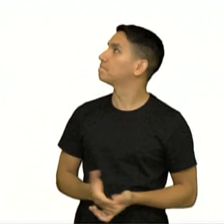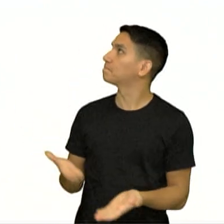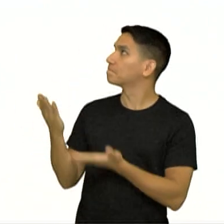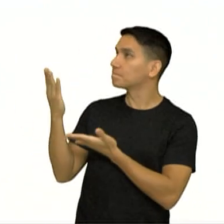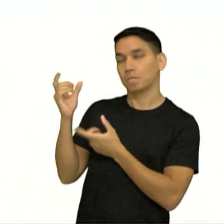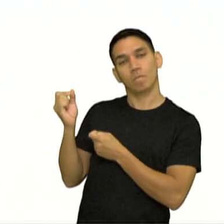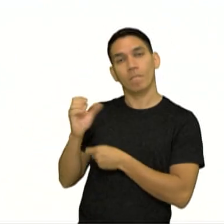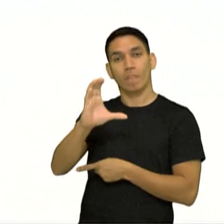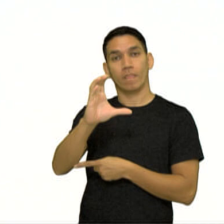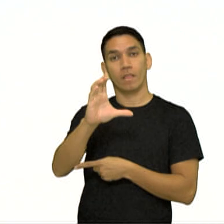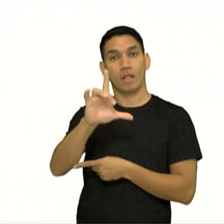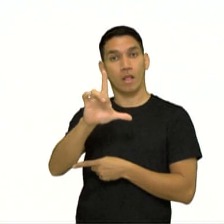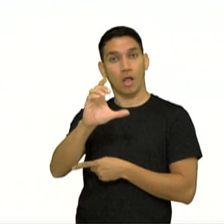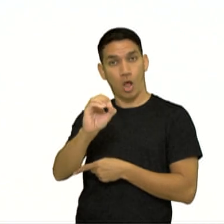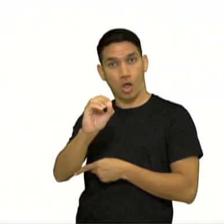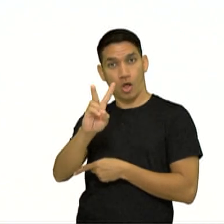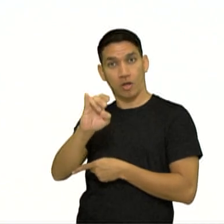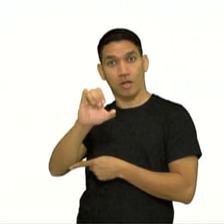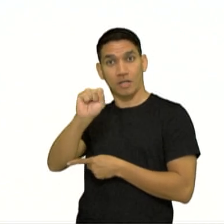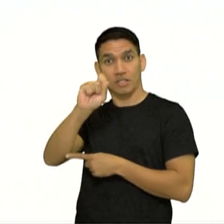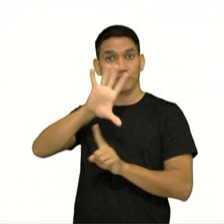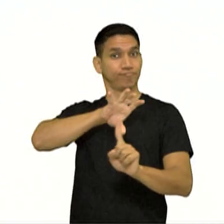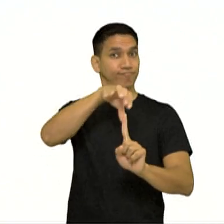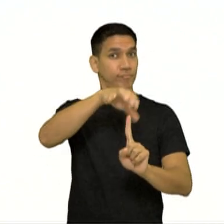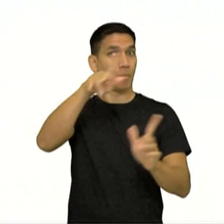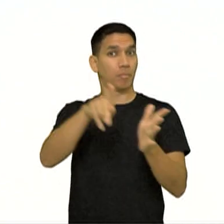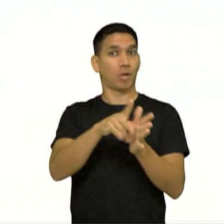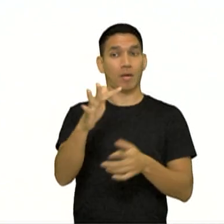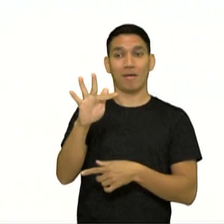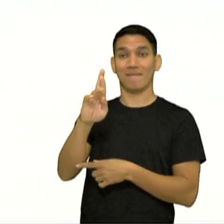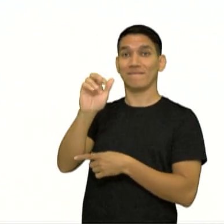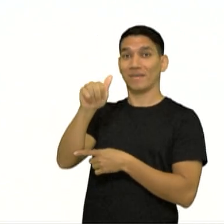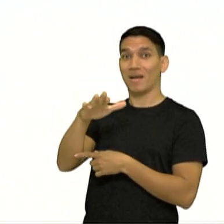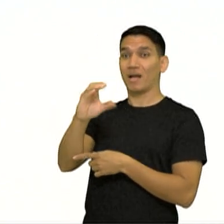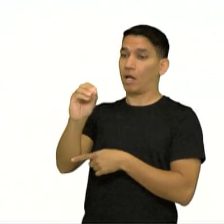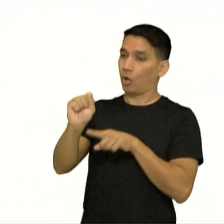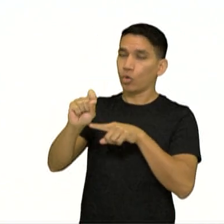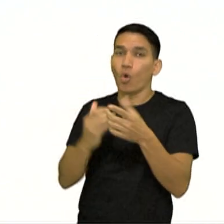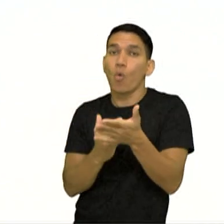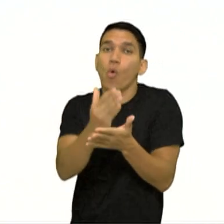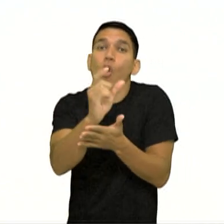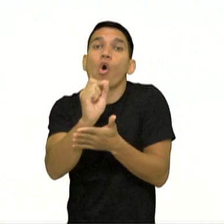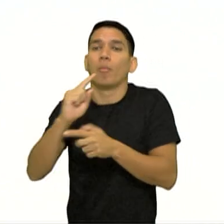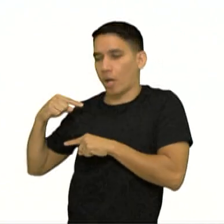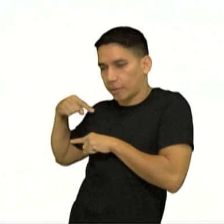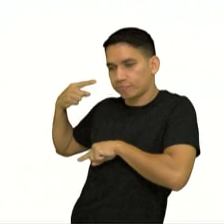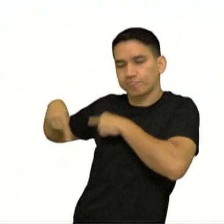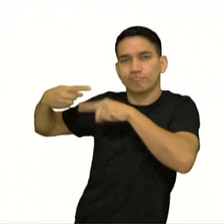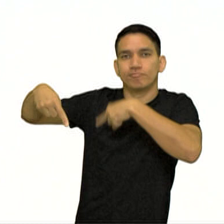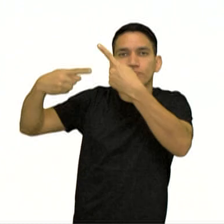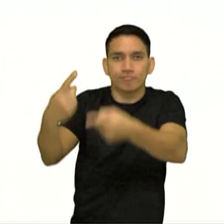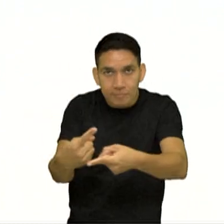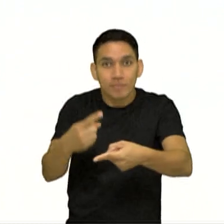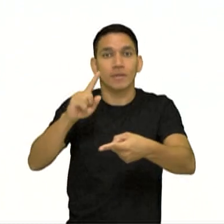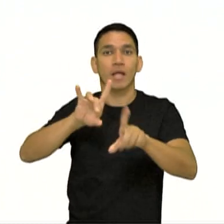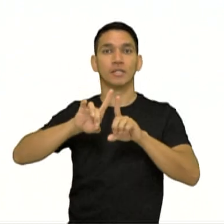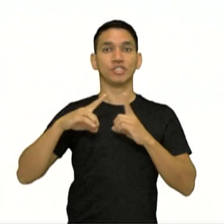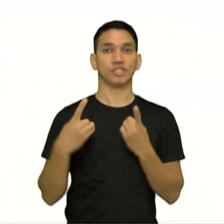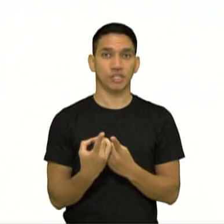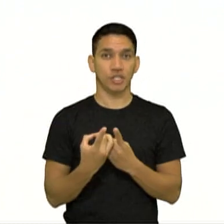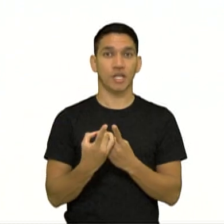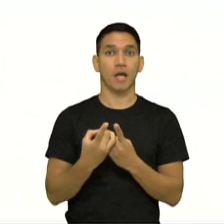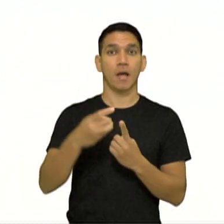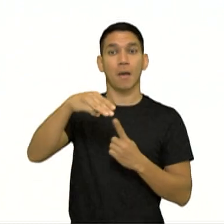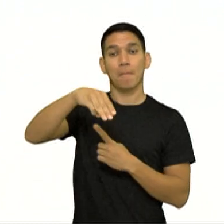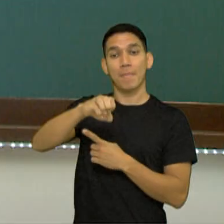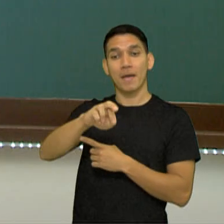Então, Clovis, ele foi o rei dos francos que iniciou a chamada dinastia Merovíngia, né?